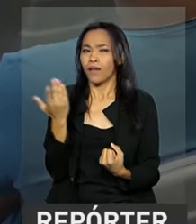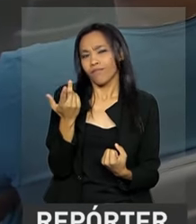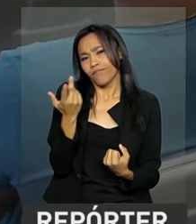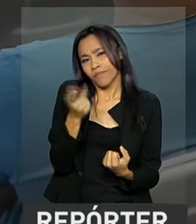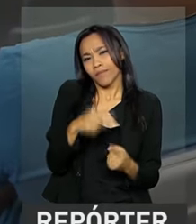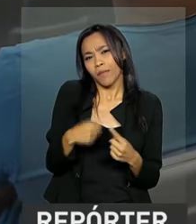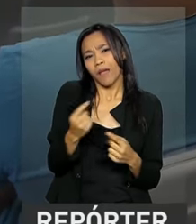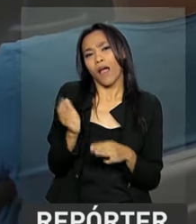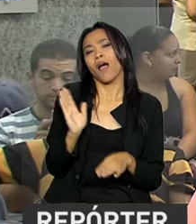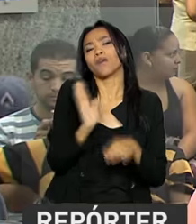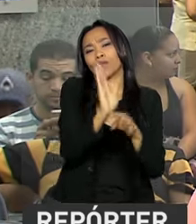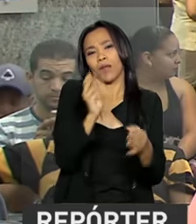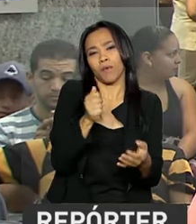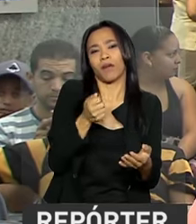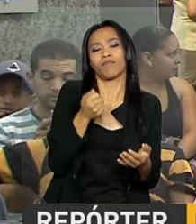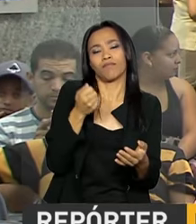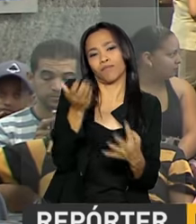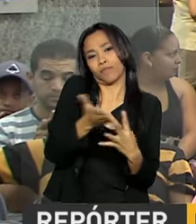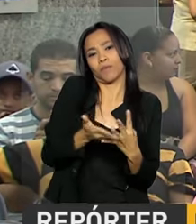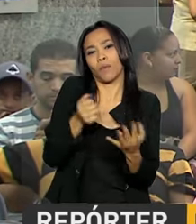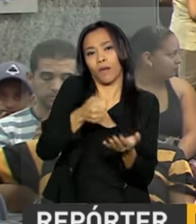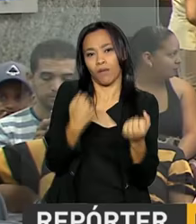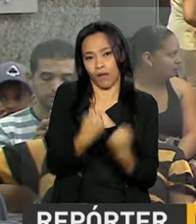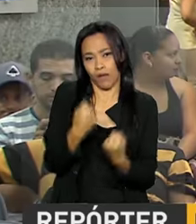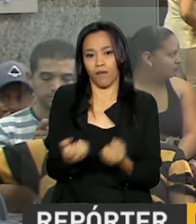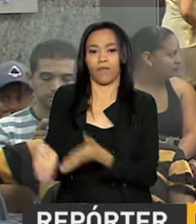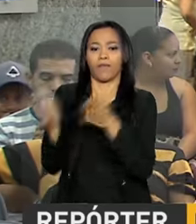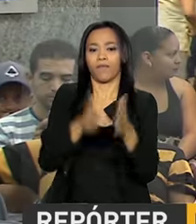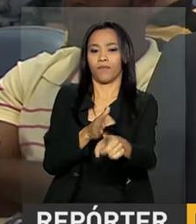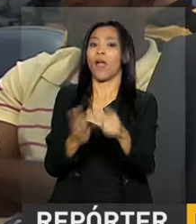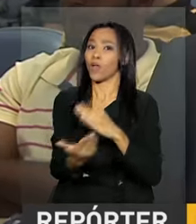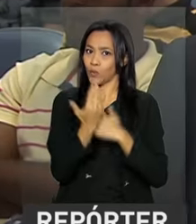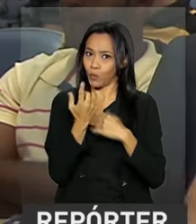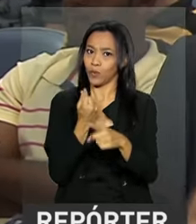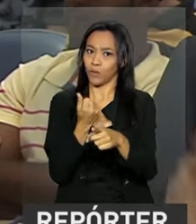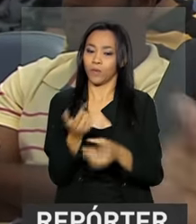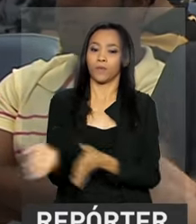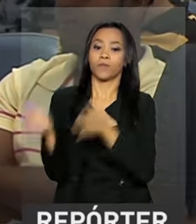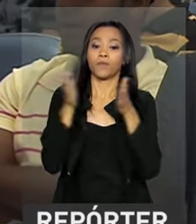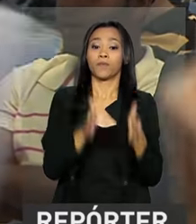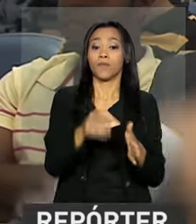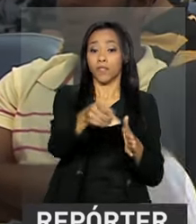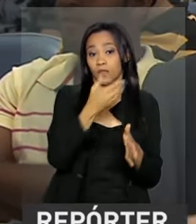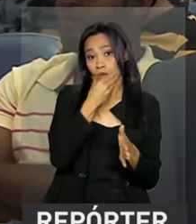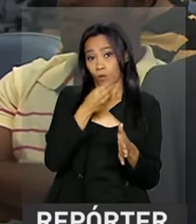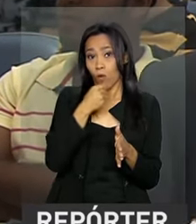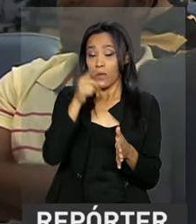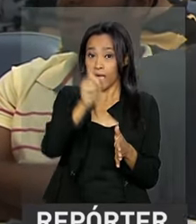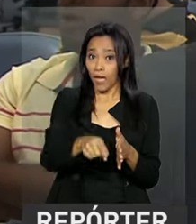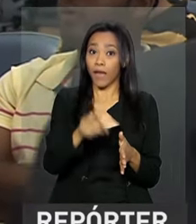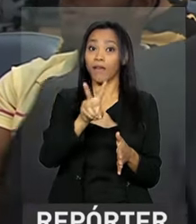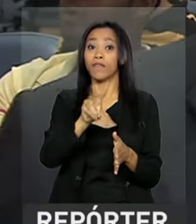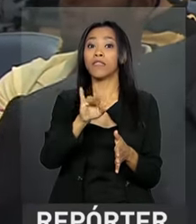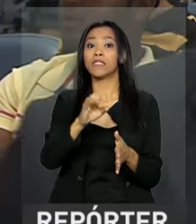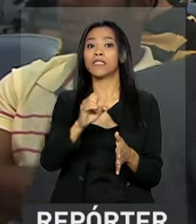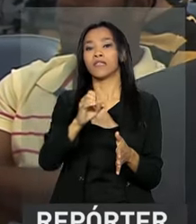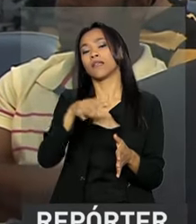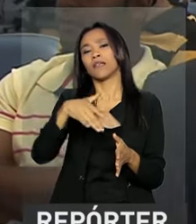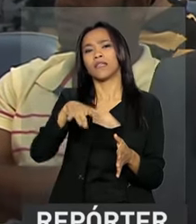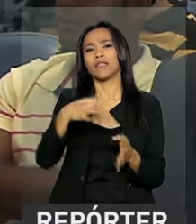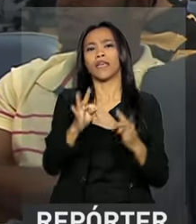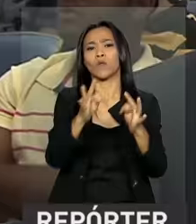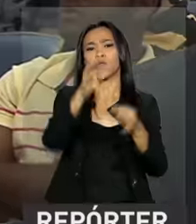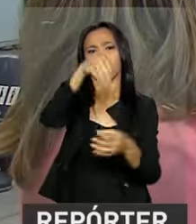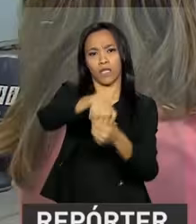entradinha no carro, né? Mas ajuda, ajuda sim, com certeza. Muito bom. O vice-presidente de tecnologia da Caixa, José Irado, visitou uma